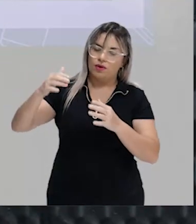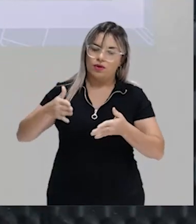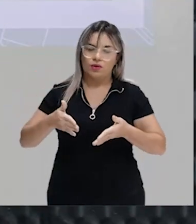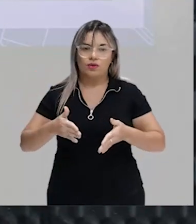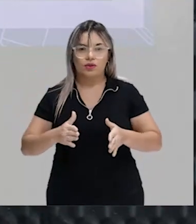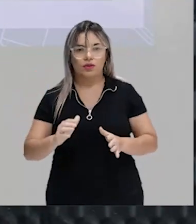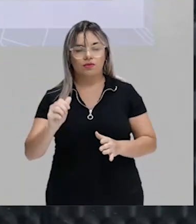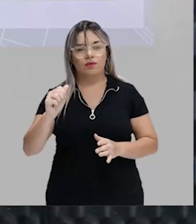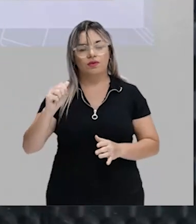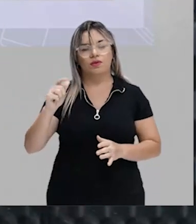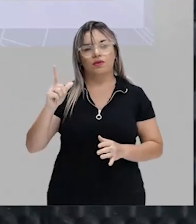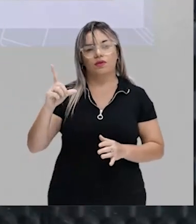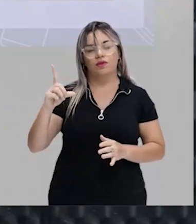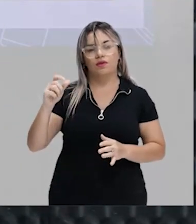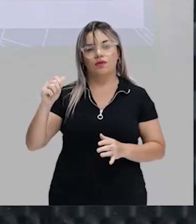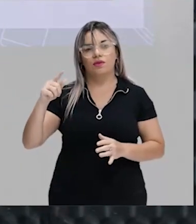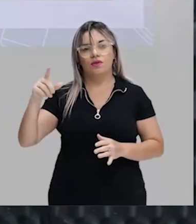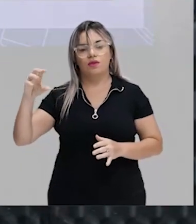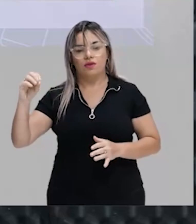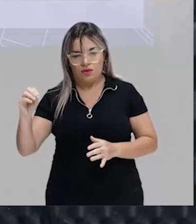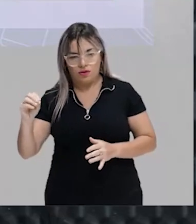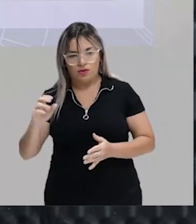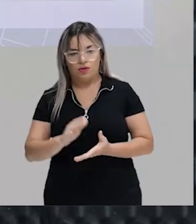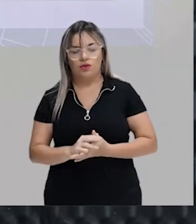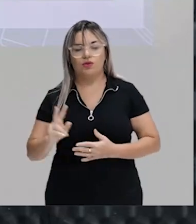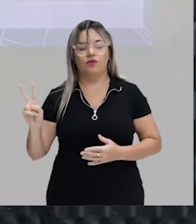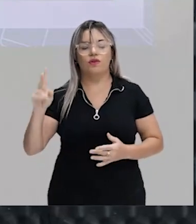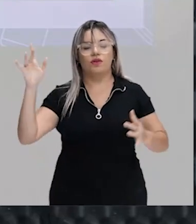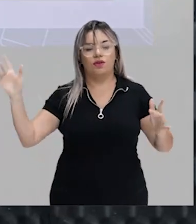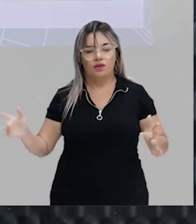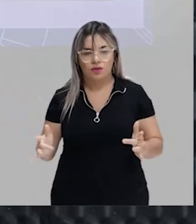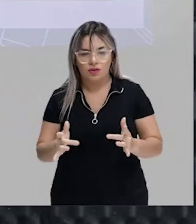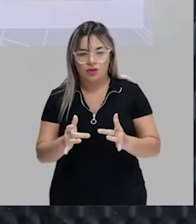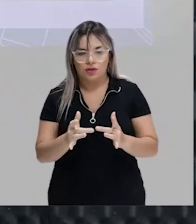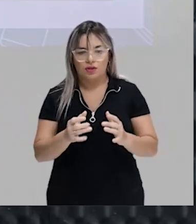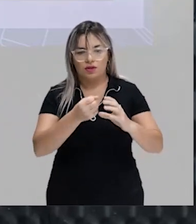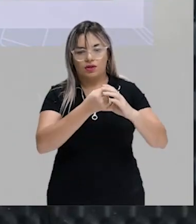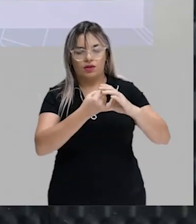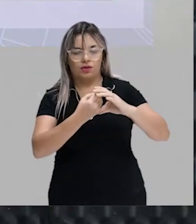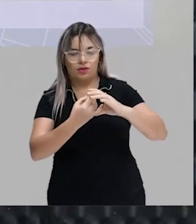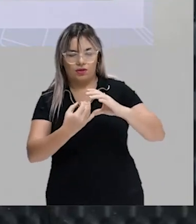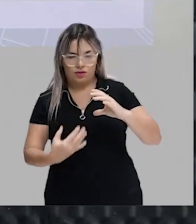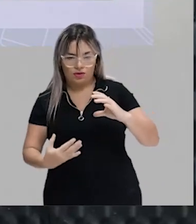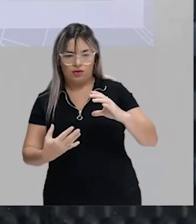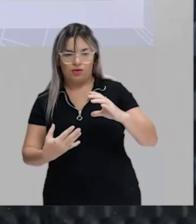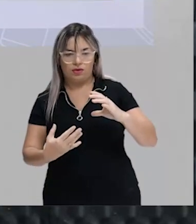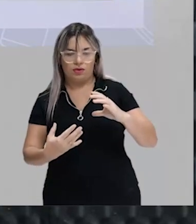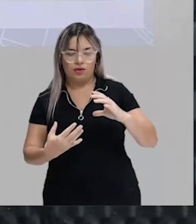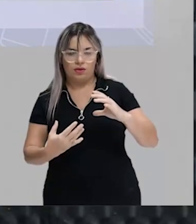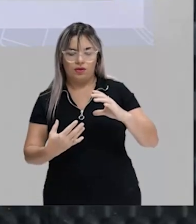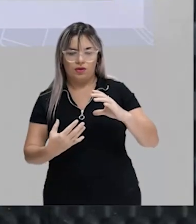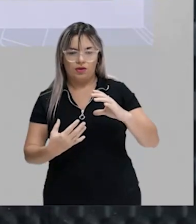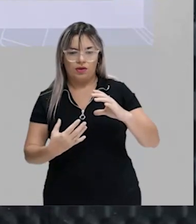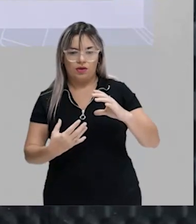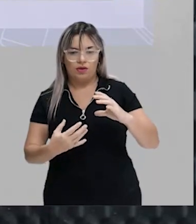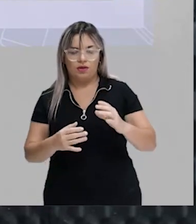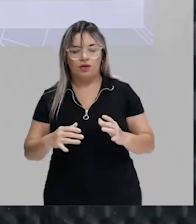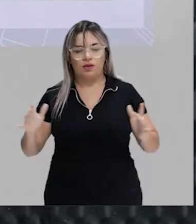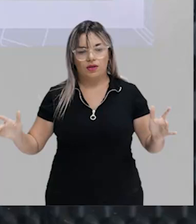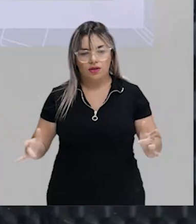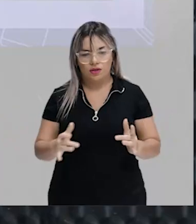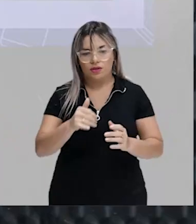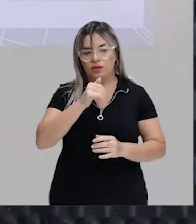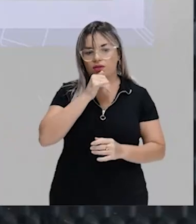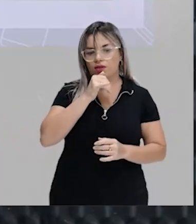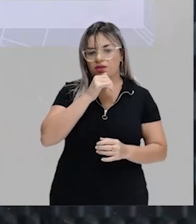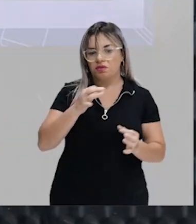os valores clássicos, as características do classicismo eram vistas como exemplo de perfeição para a produção artística. E esses valores eram voltados tanto